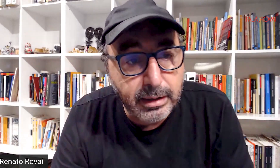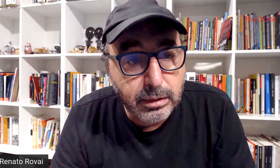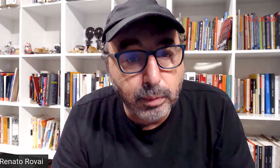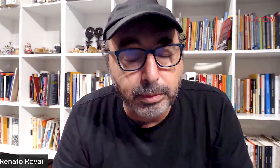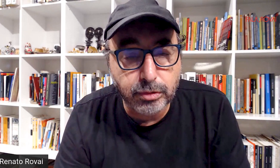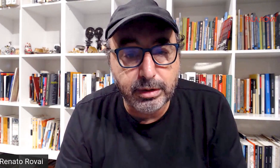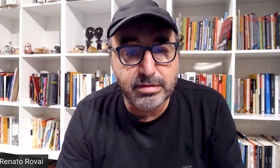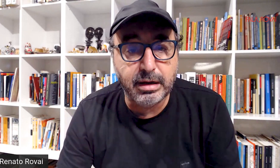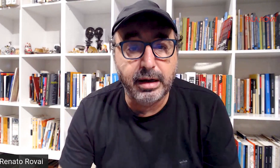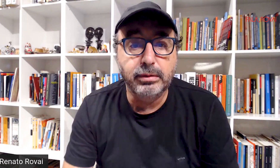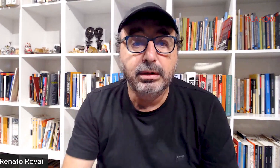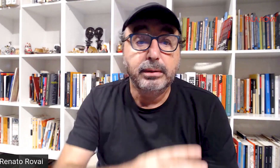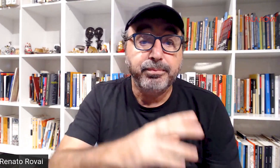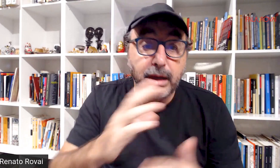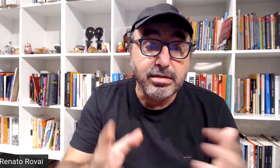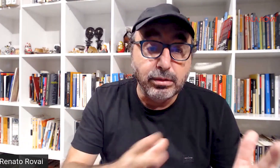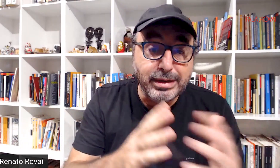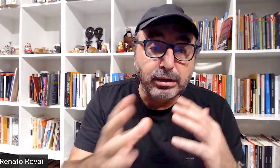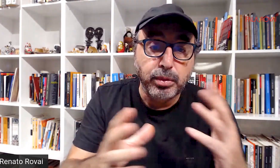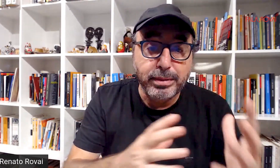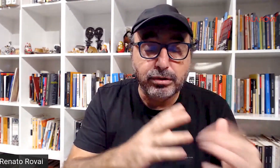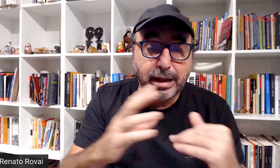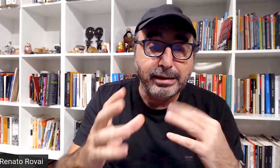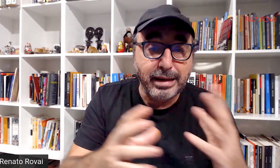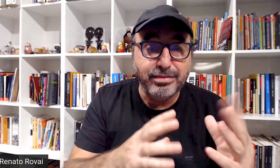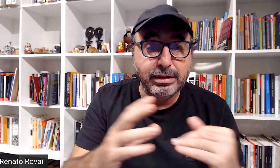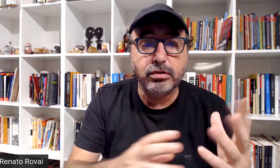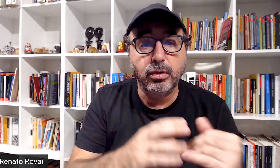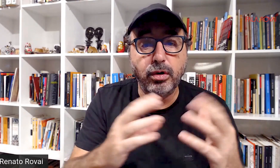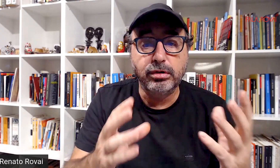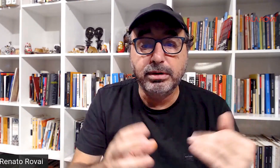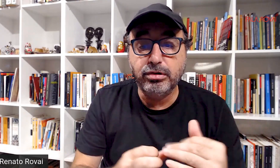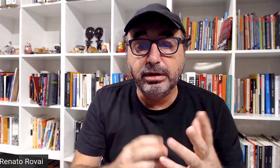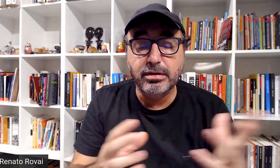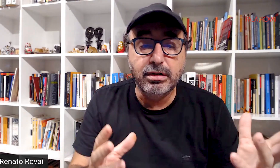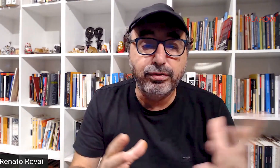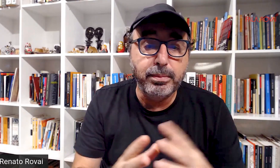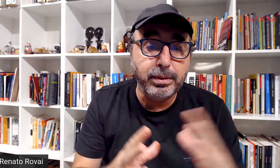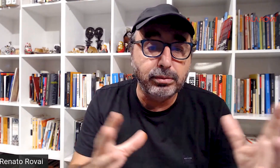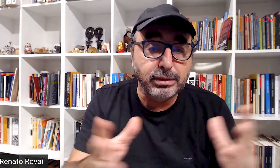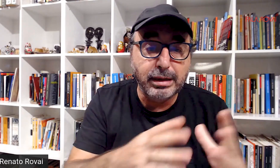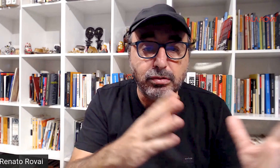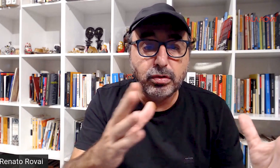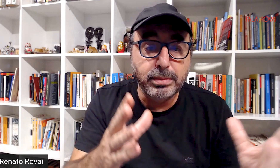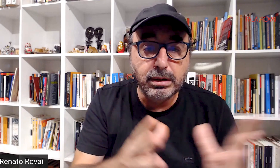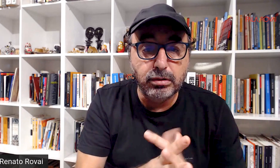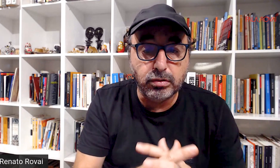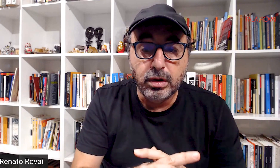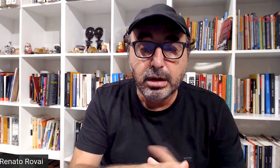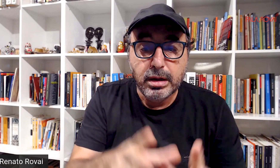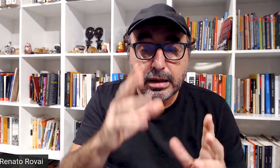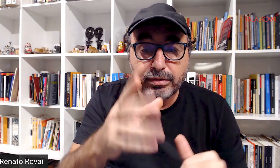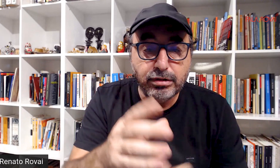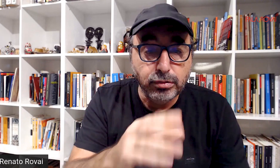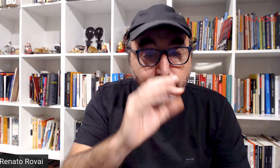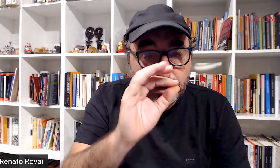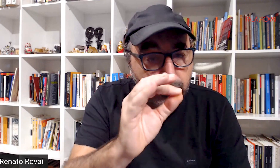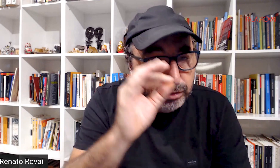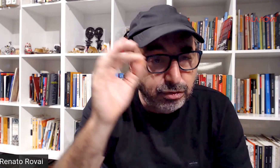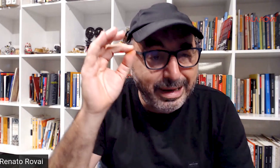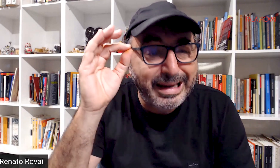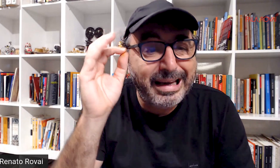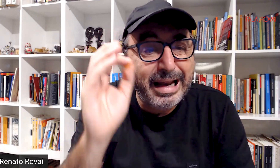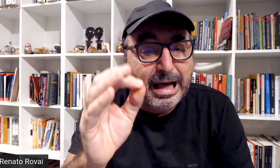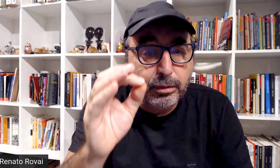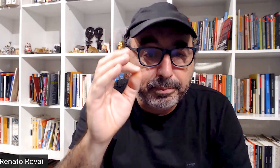para falar o português Claro mas vai mudar do momento que ela tava ali no seu hall de mentiras lhe foi perguntado sobre isso eu